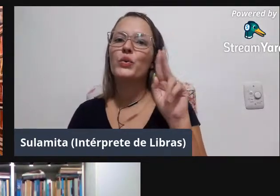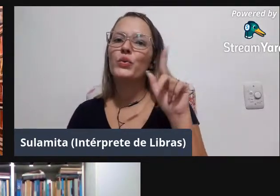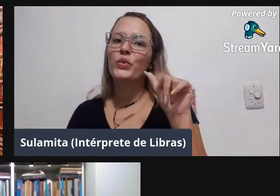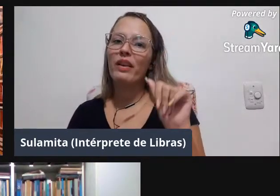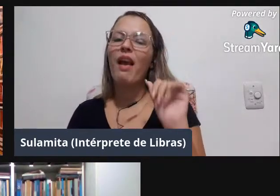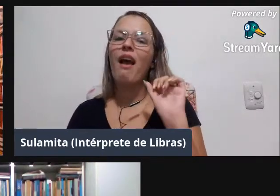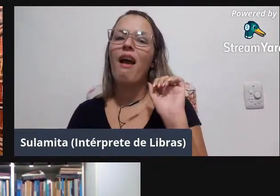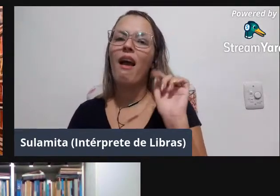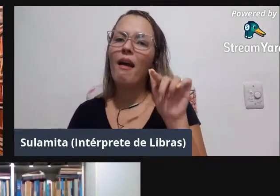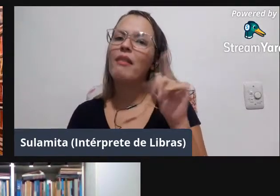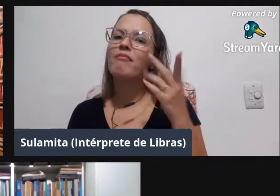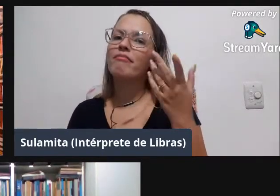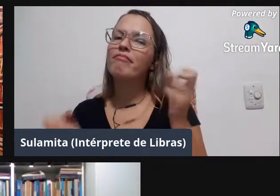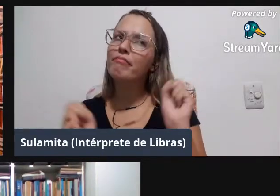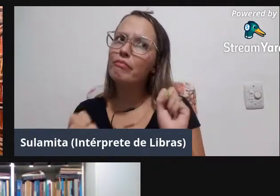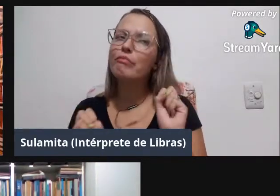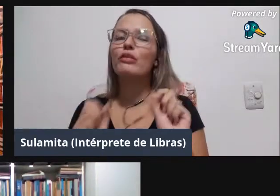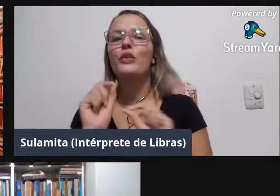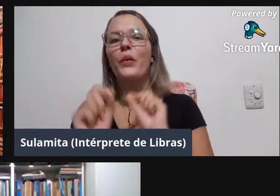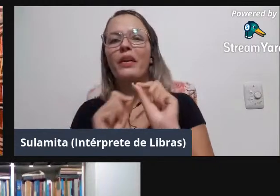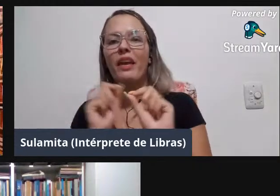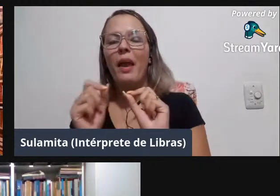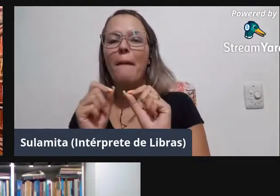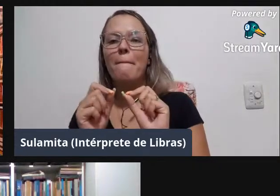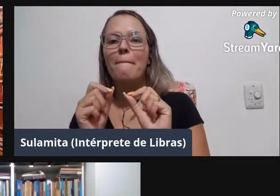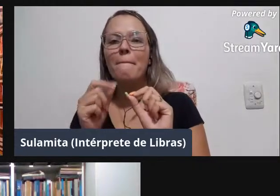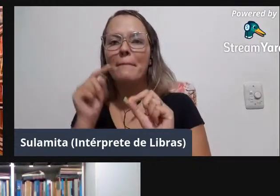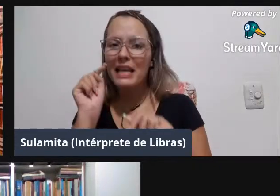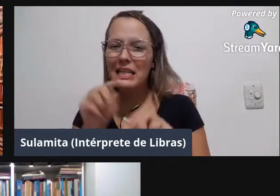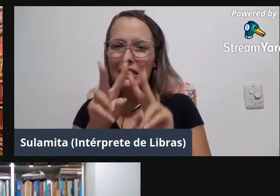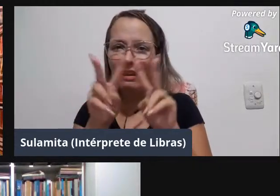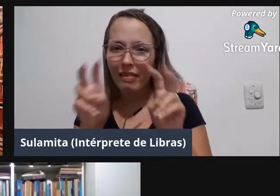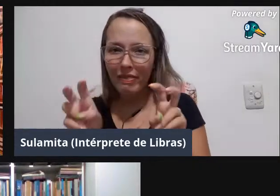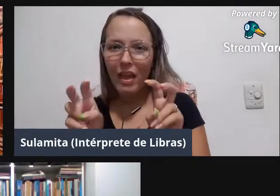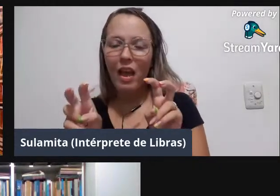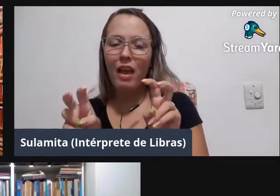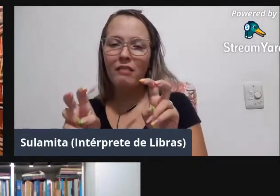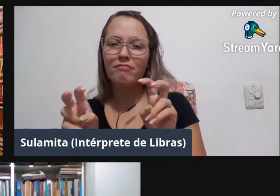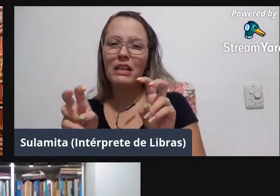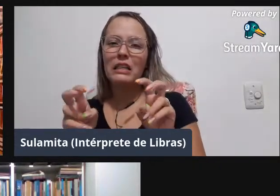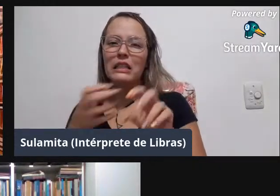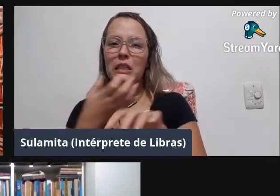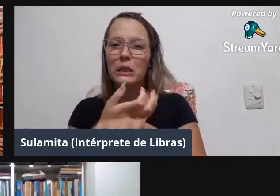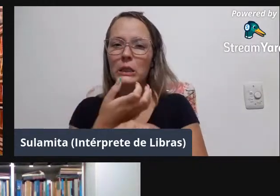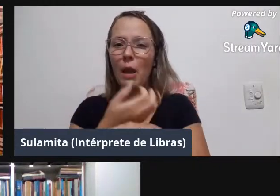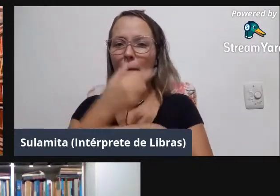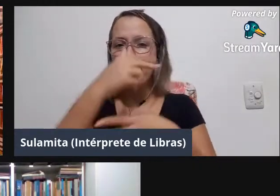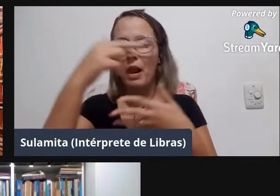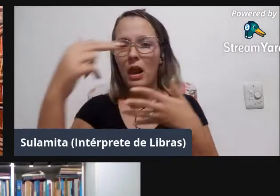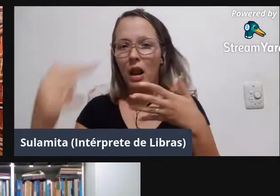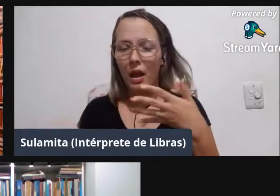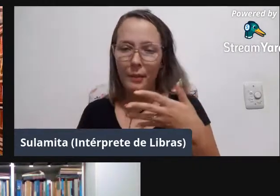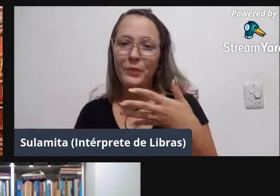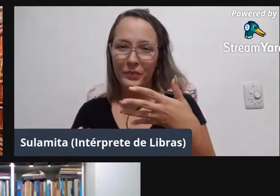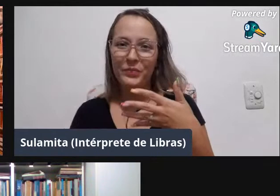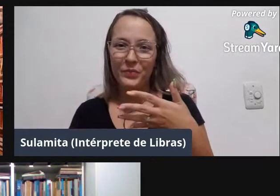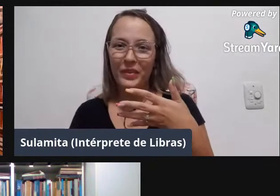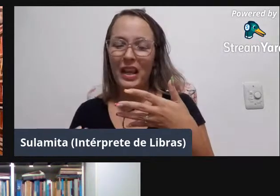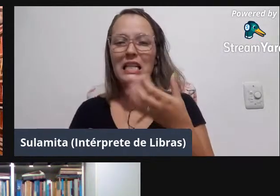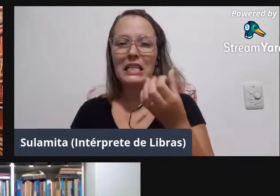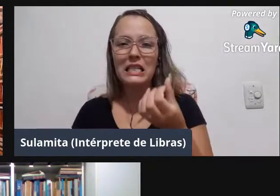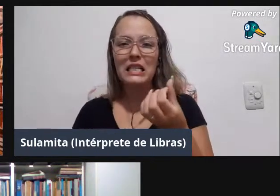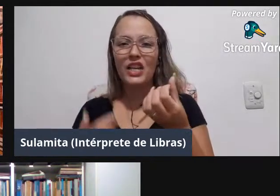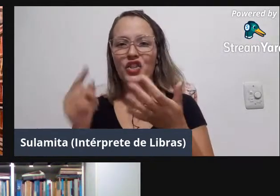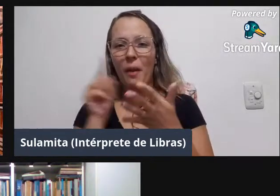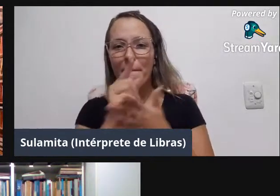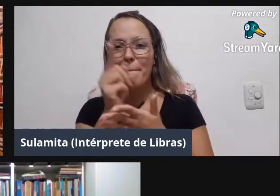gente explorar, né, esse caráter multidisciplinar com várias as seis linhas do programa, e os convidados e as convidadas, né? Acho